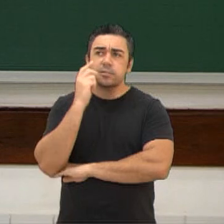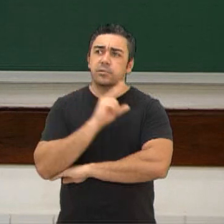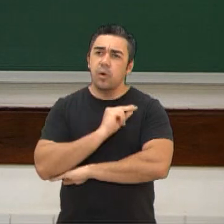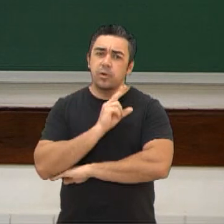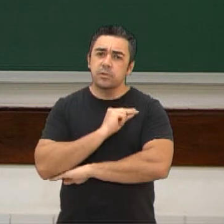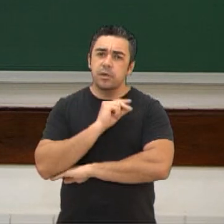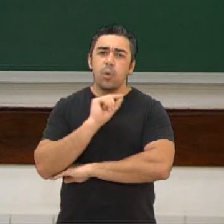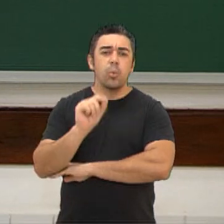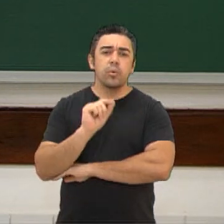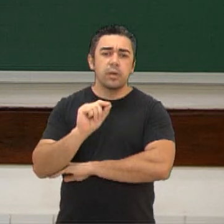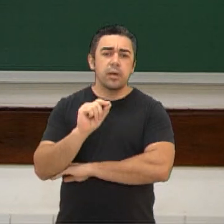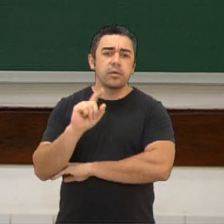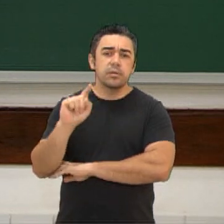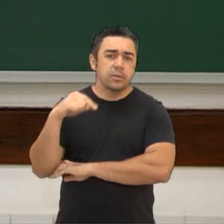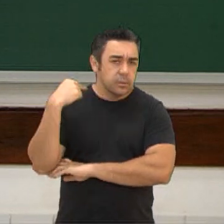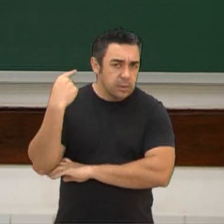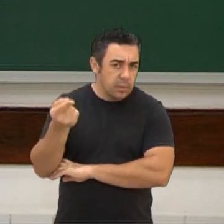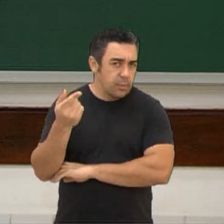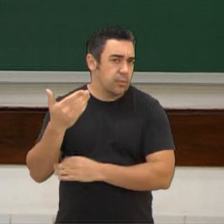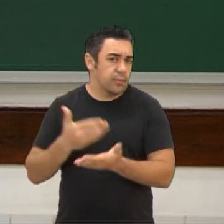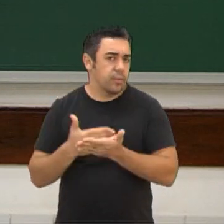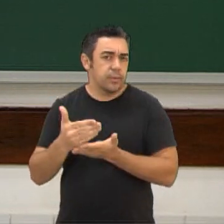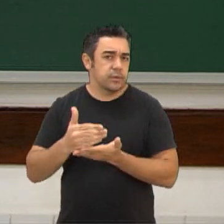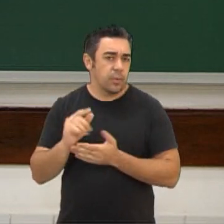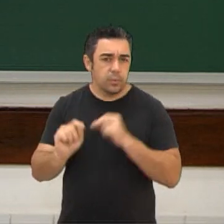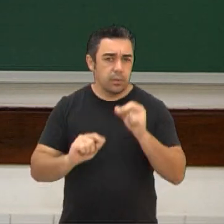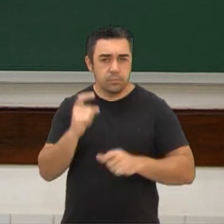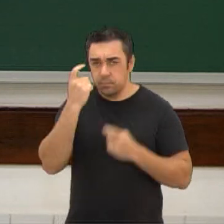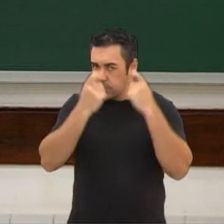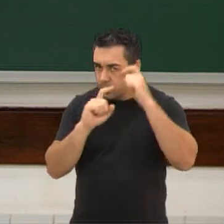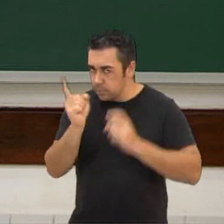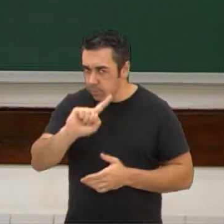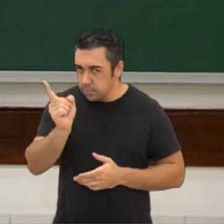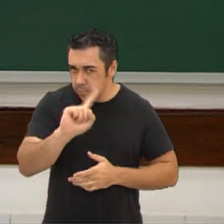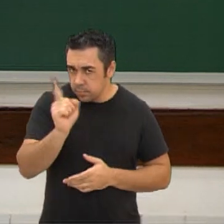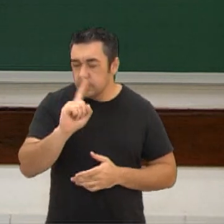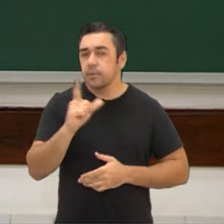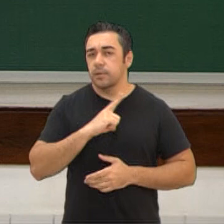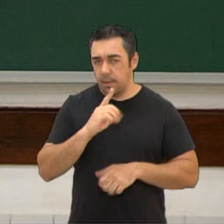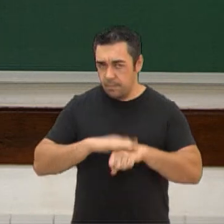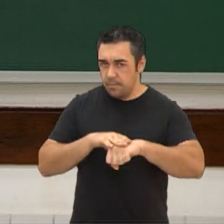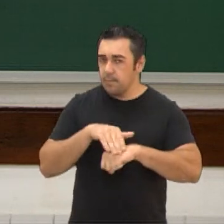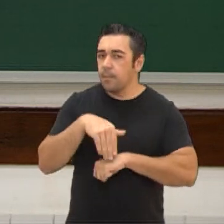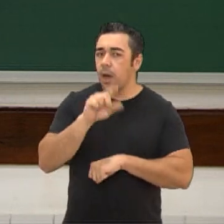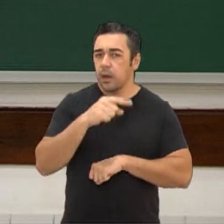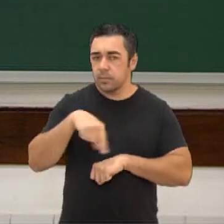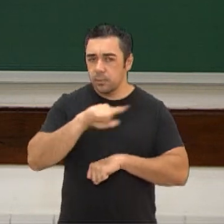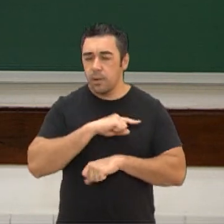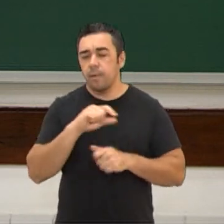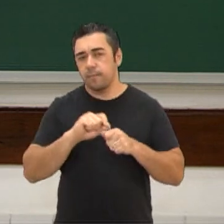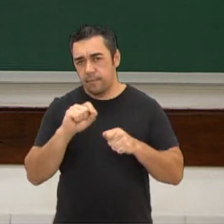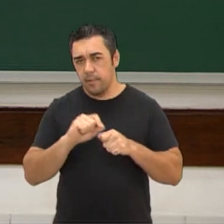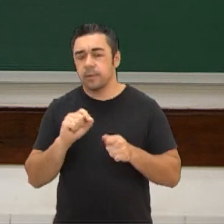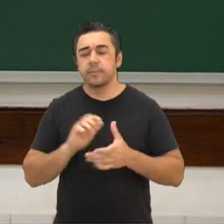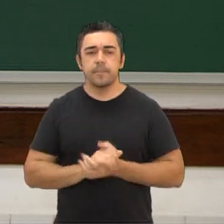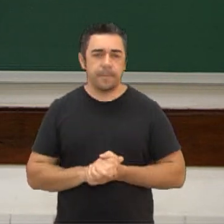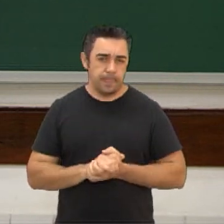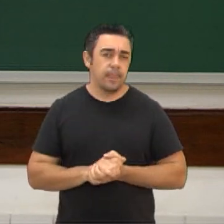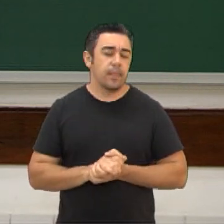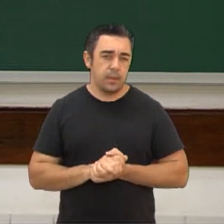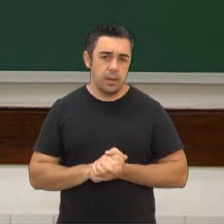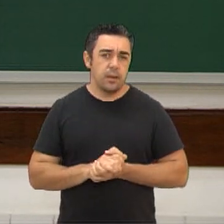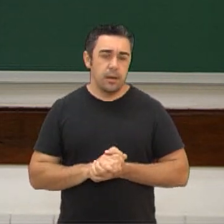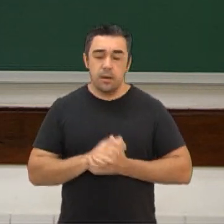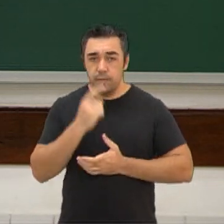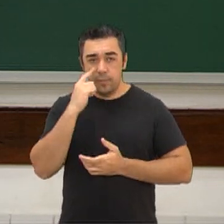que será que a gente vai fazer a partir de agora? Não se preocupe, tem muito mais coisa agora para a gente trabalhar também. Vamos trabalhar um